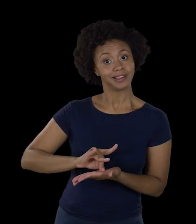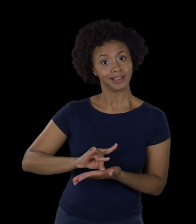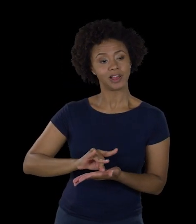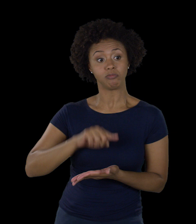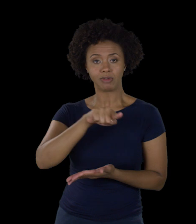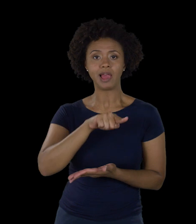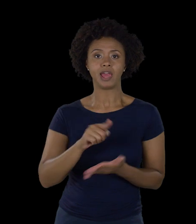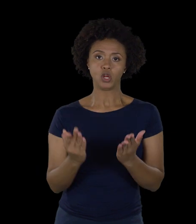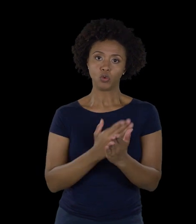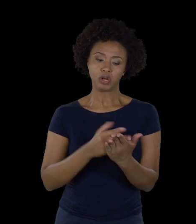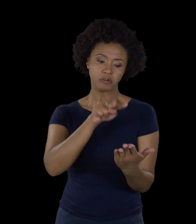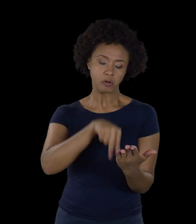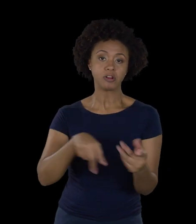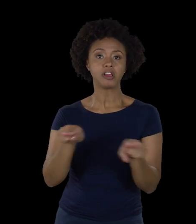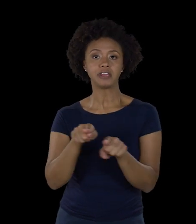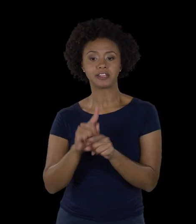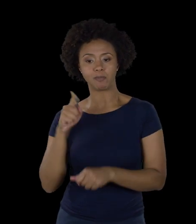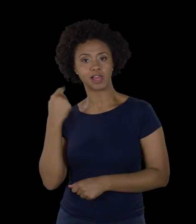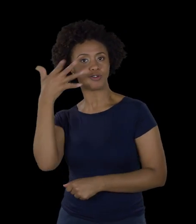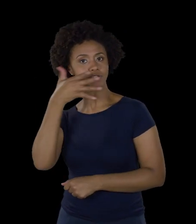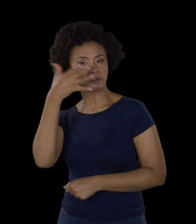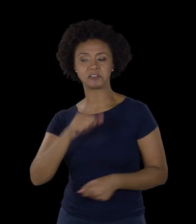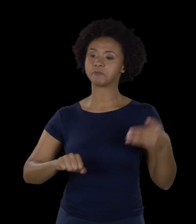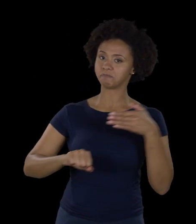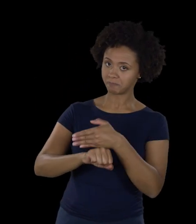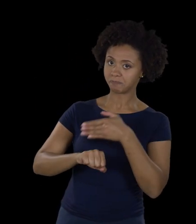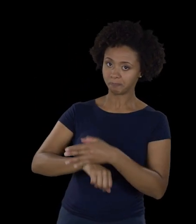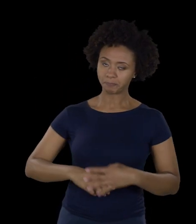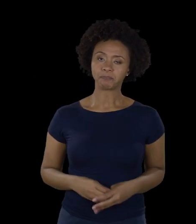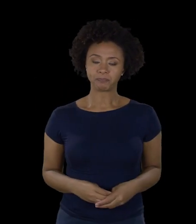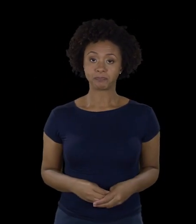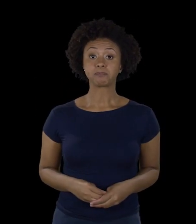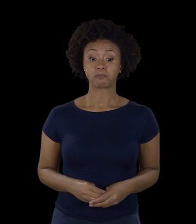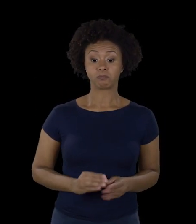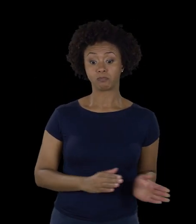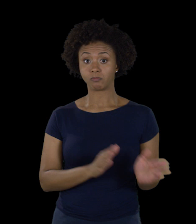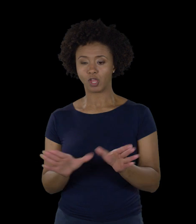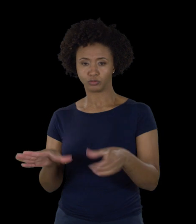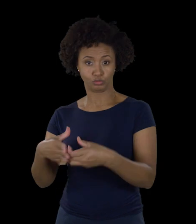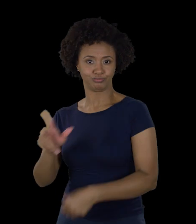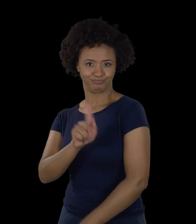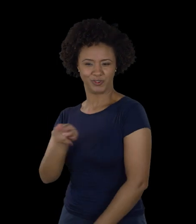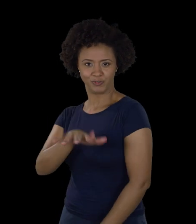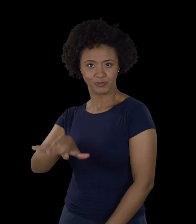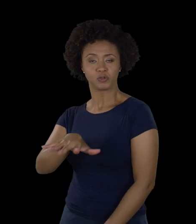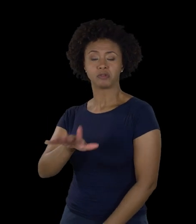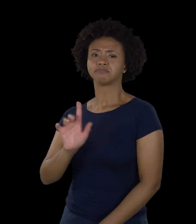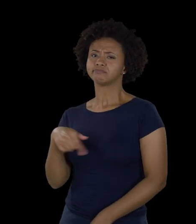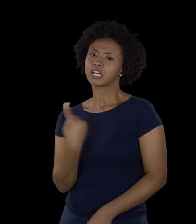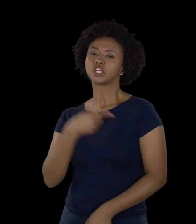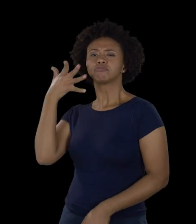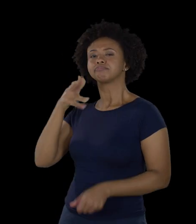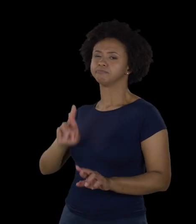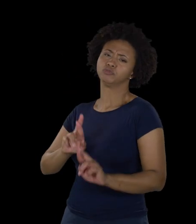recebeu exemplar do livro e participou dessas apresentações. Com os professores, essas apresentações foram um